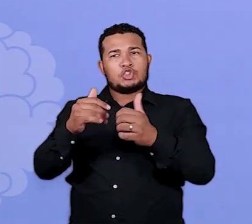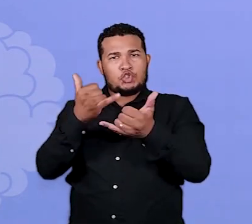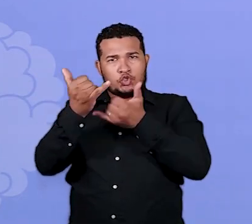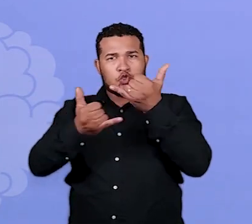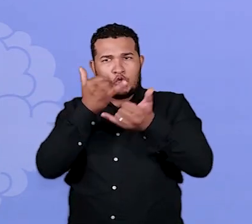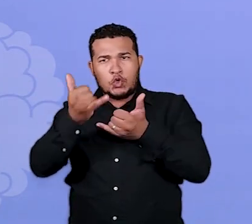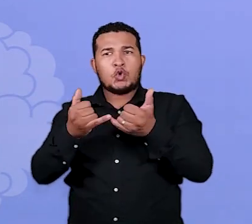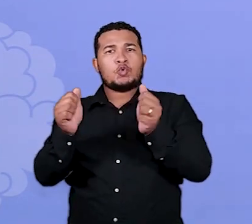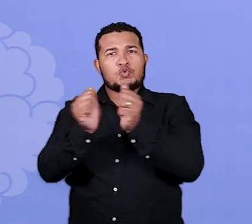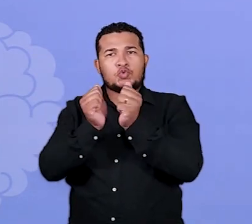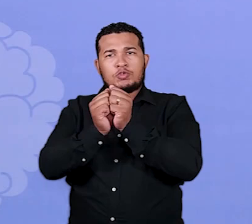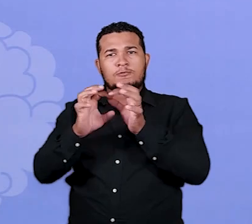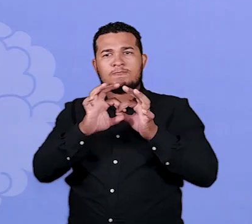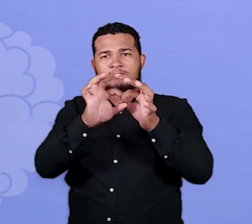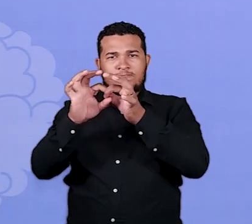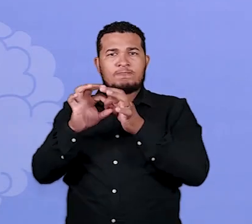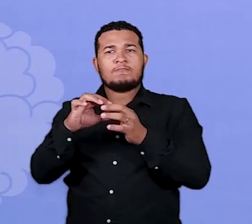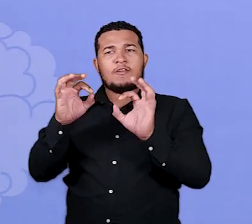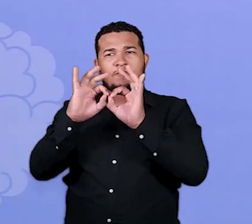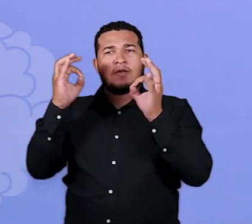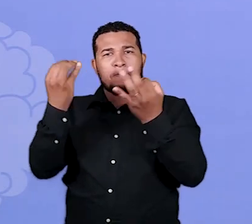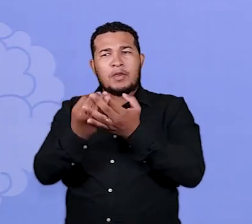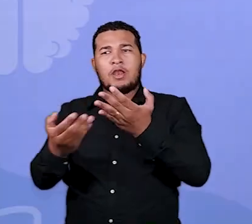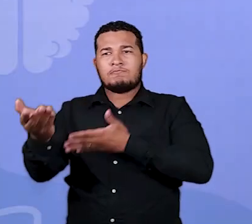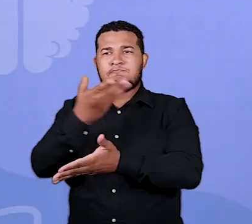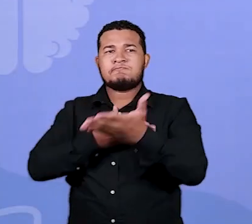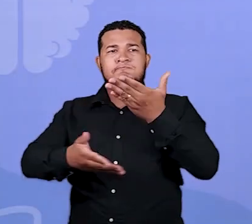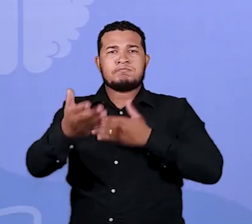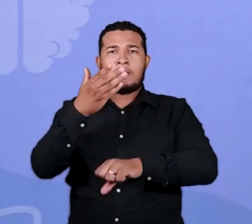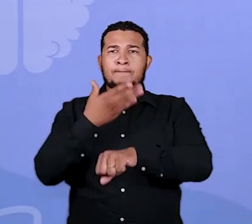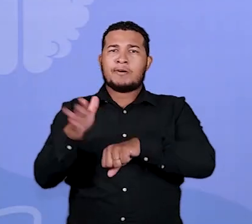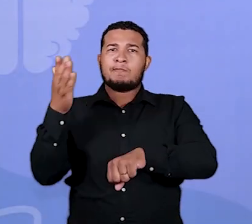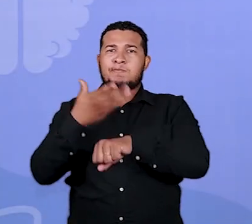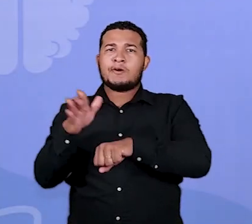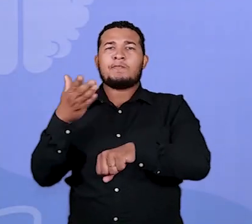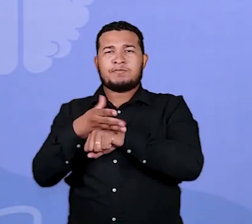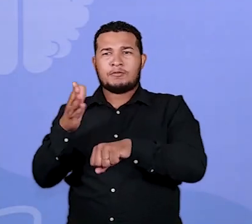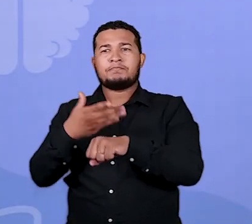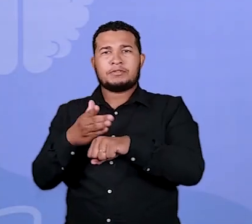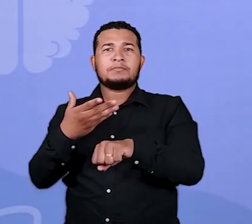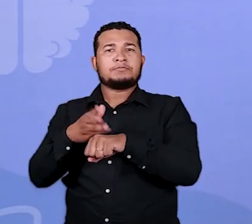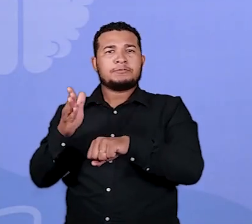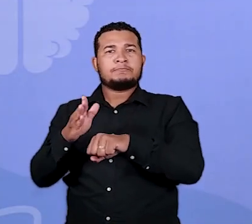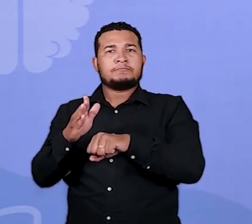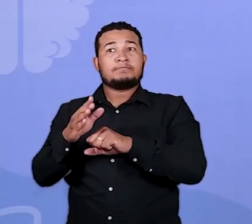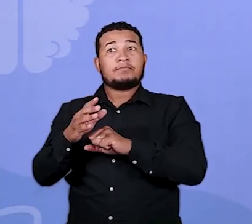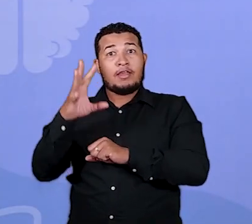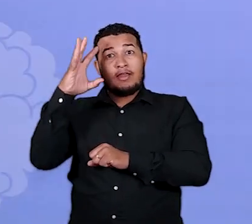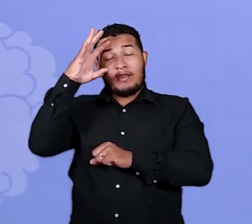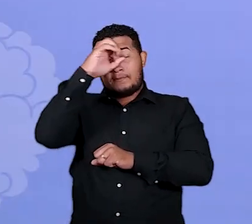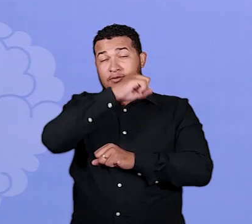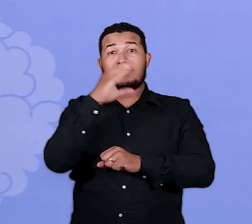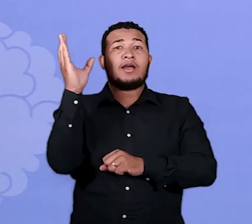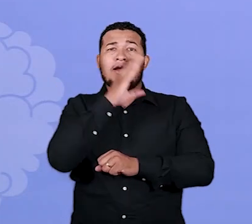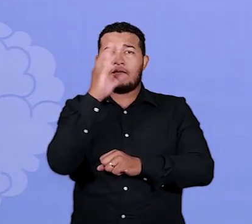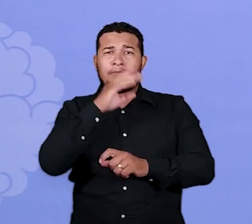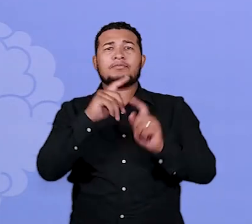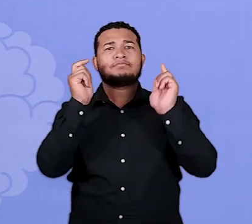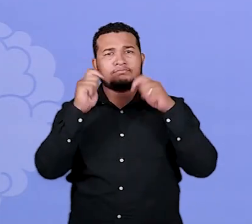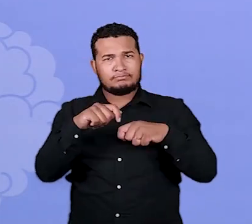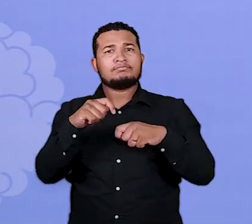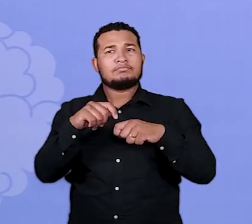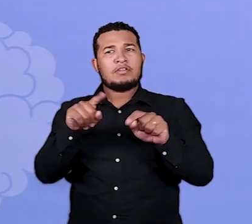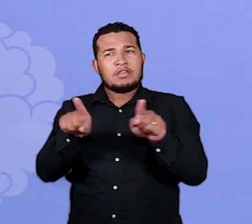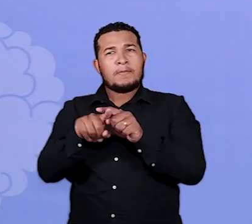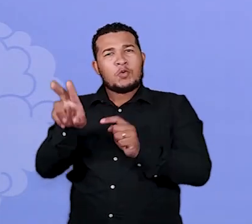de praticar esse jogo, esse esporte com as pessoas da sua família? Você começar a jogar, começar a praticar, romper com os desafios, você vai aprender